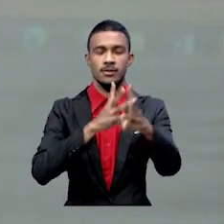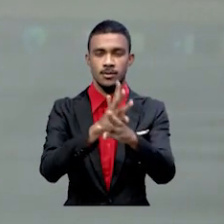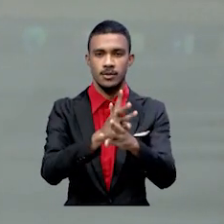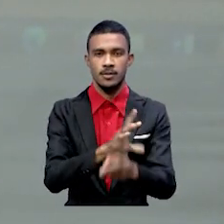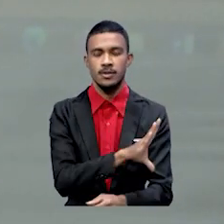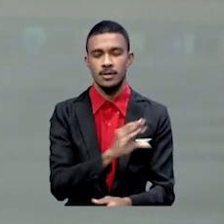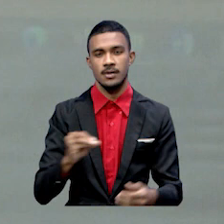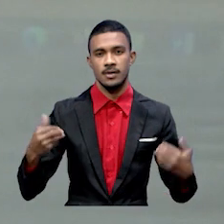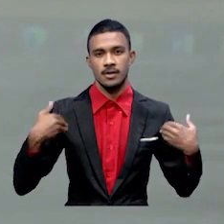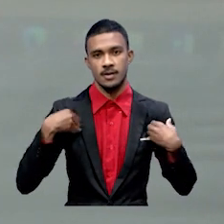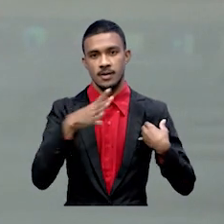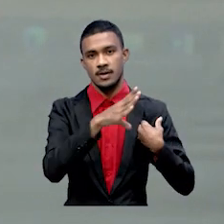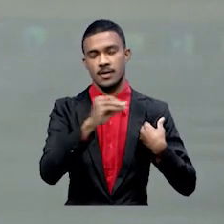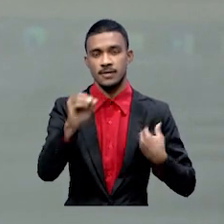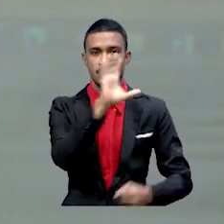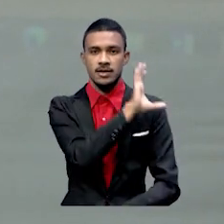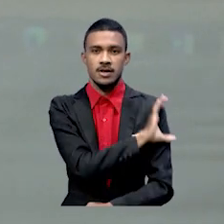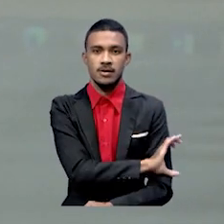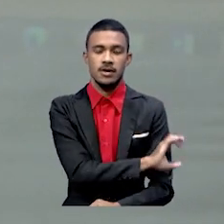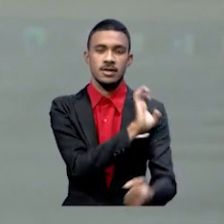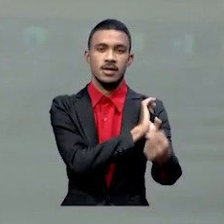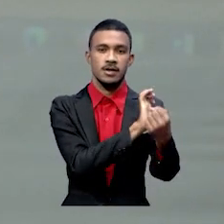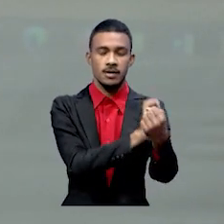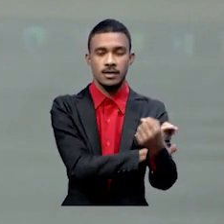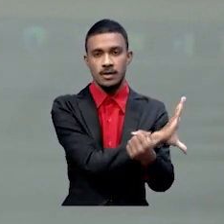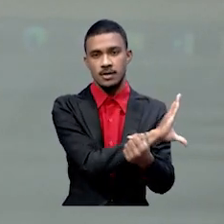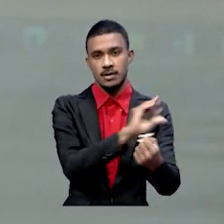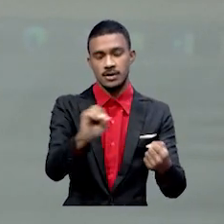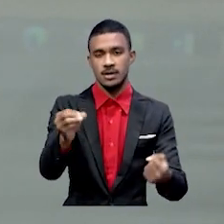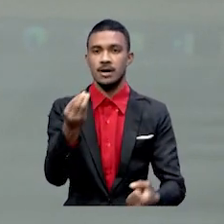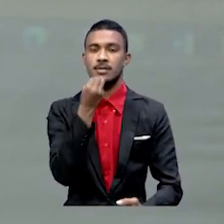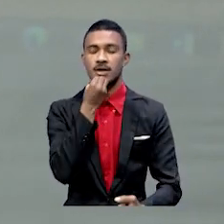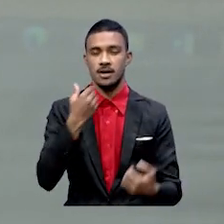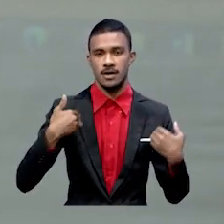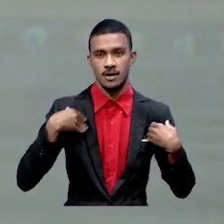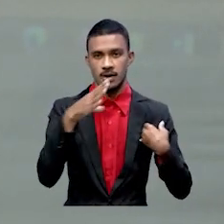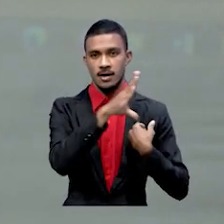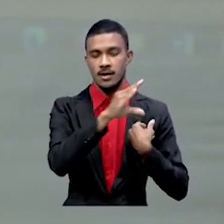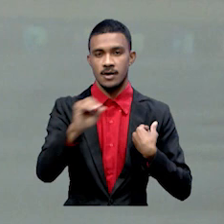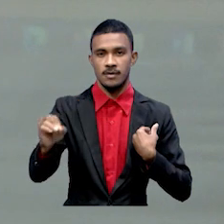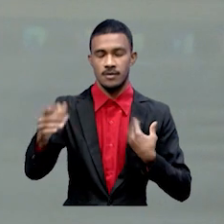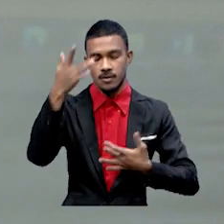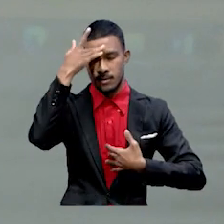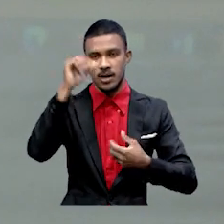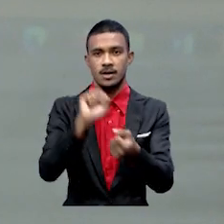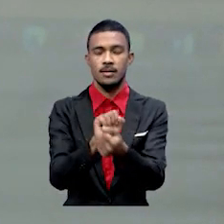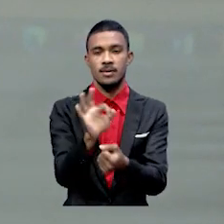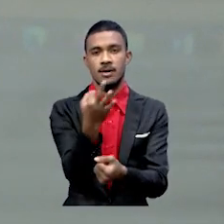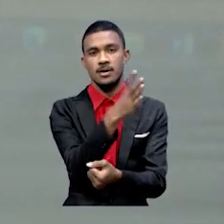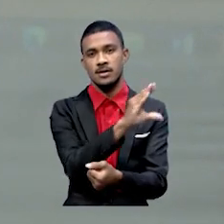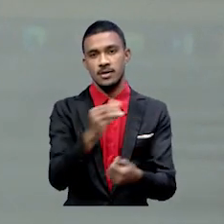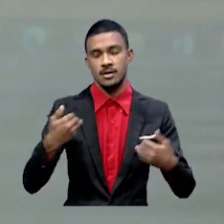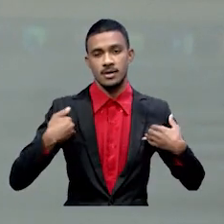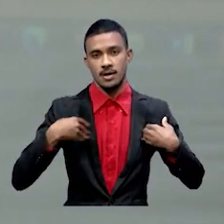da insegurança energética à crise alimentar e à crise pandémica, das